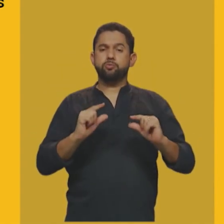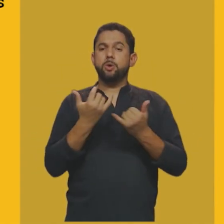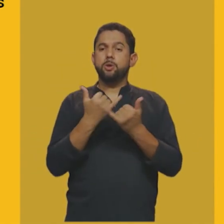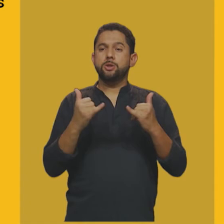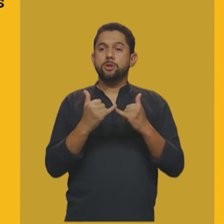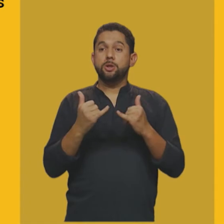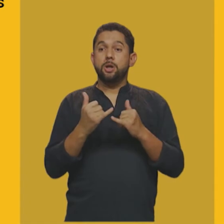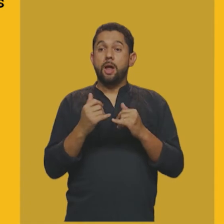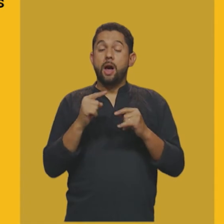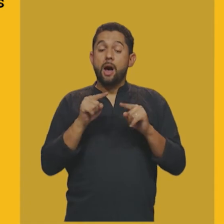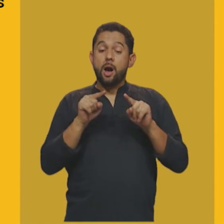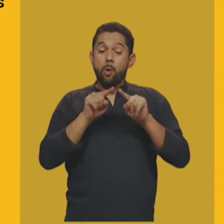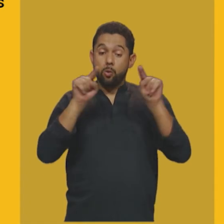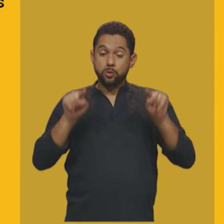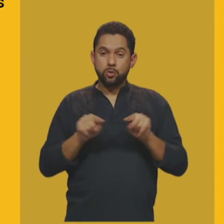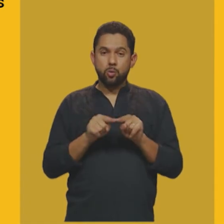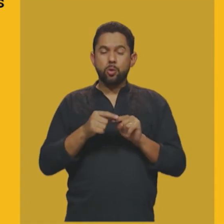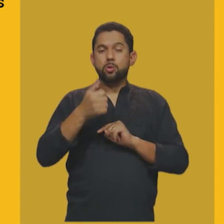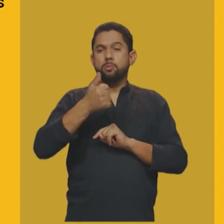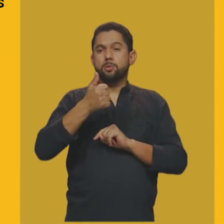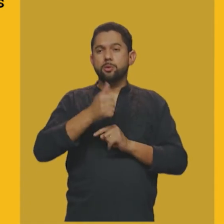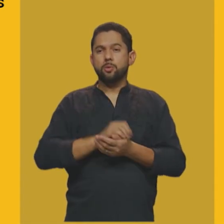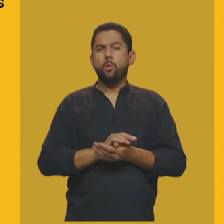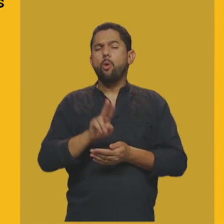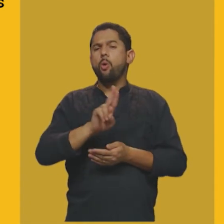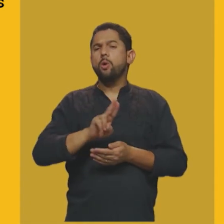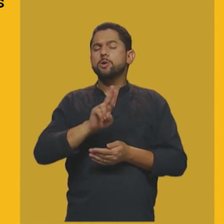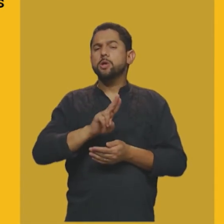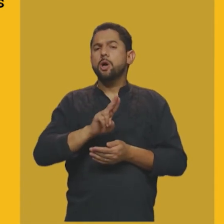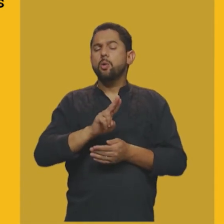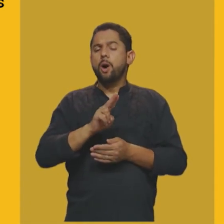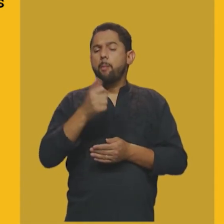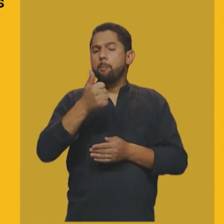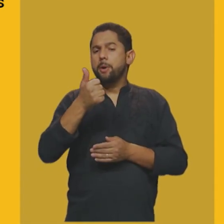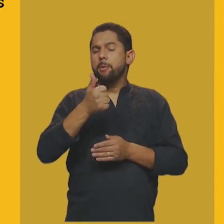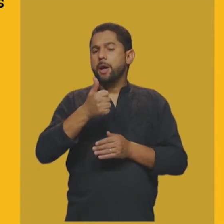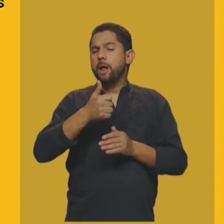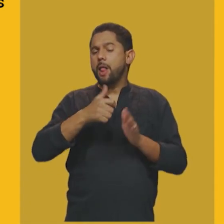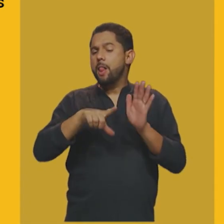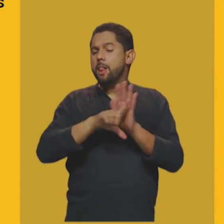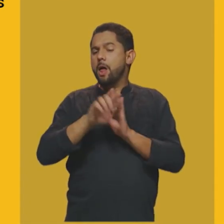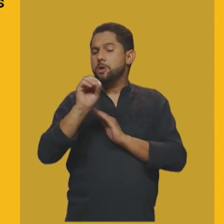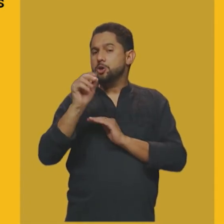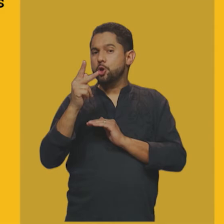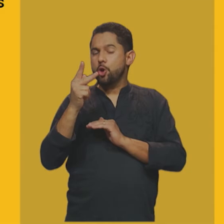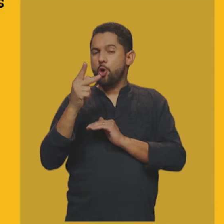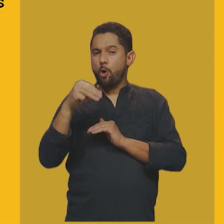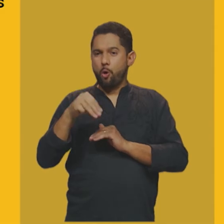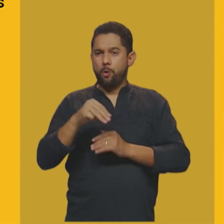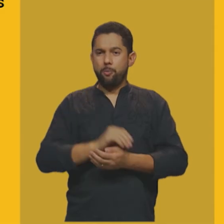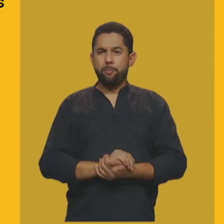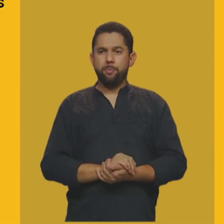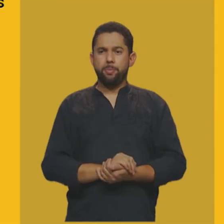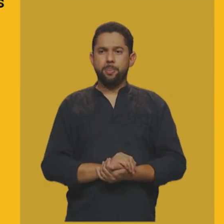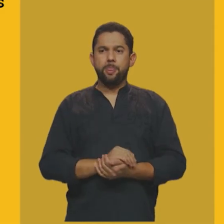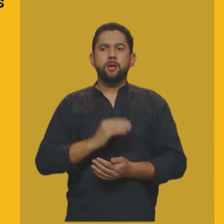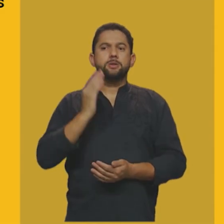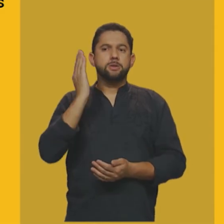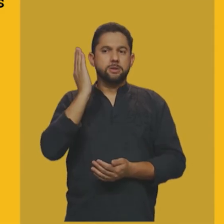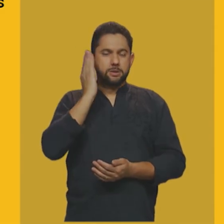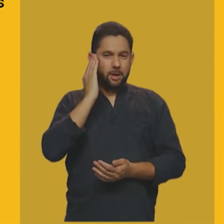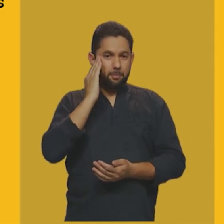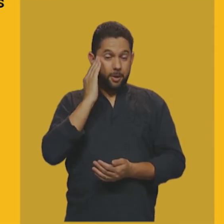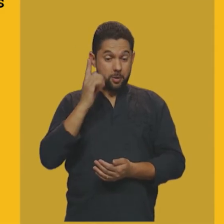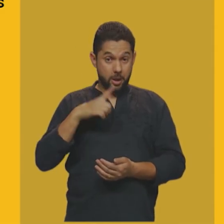1, aplicando a primeira lei de Ohm, V é igual a RI. Sabemos que a corrente que passa no resistor 1 é a